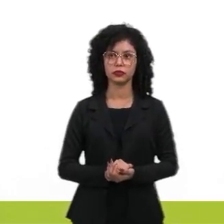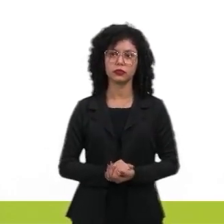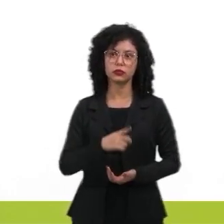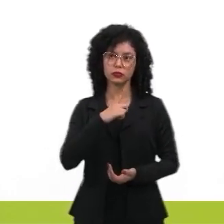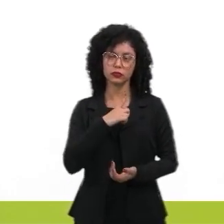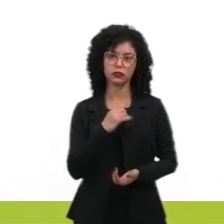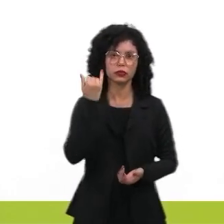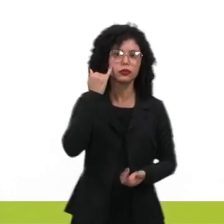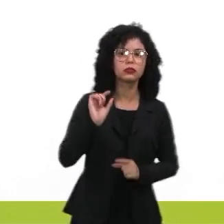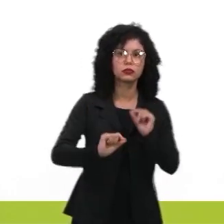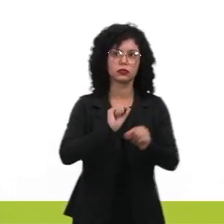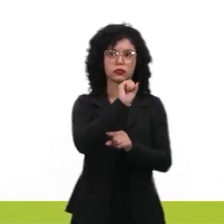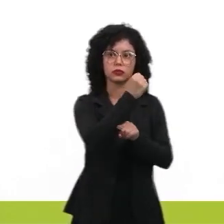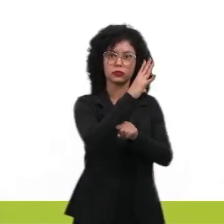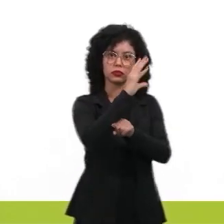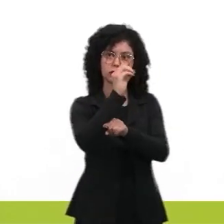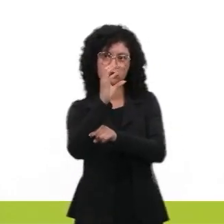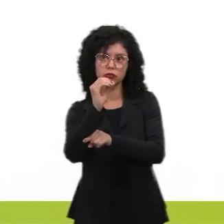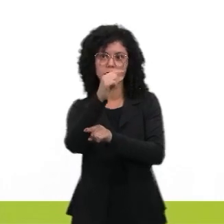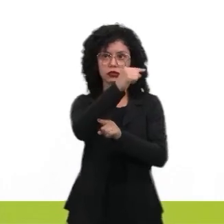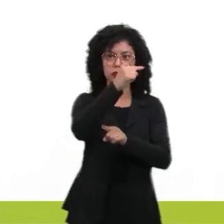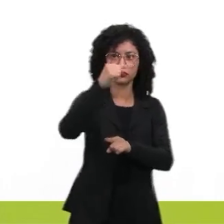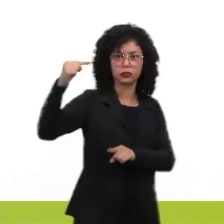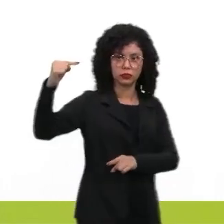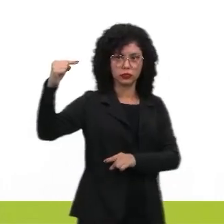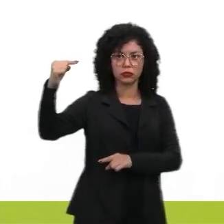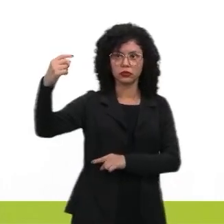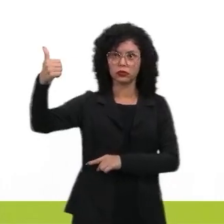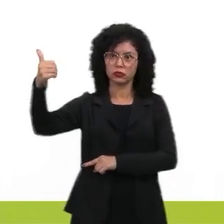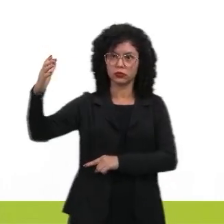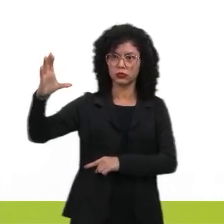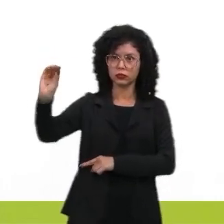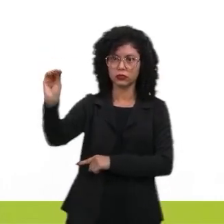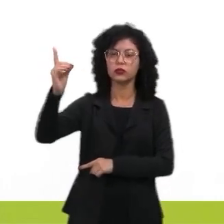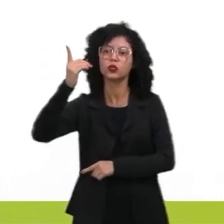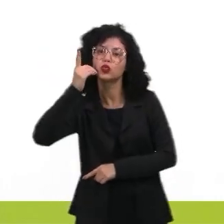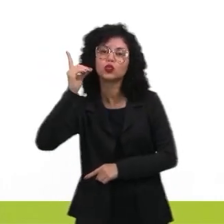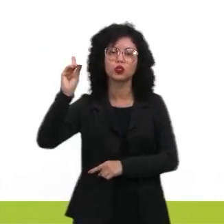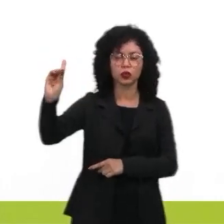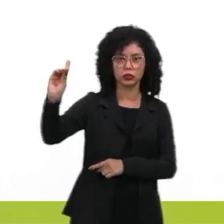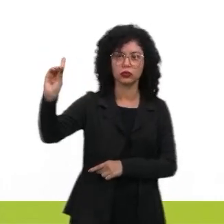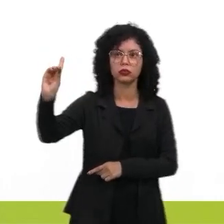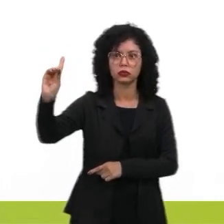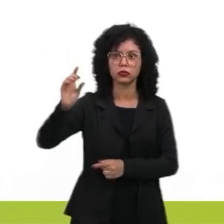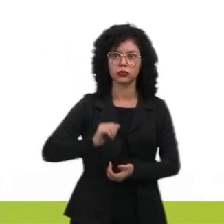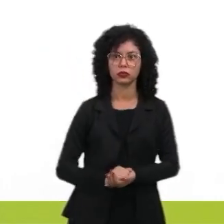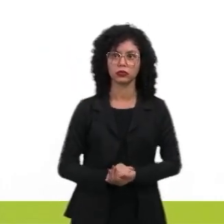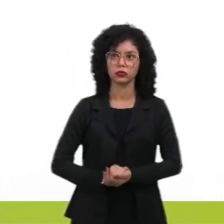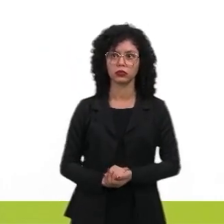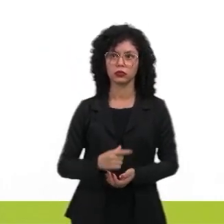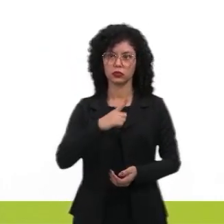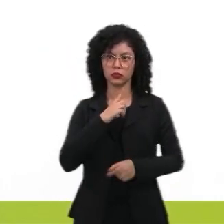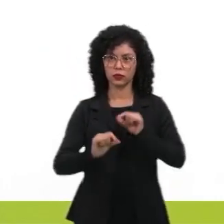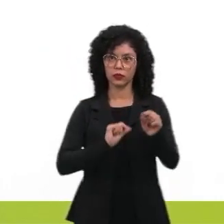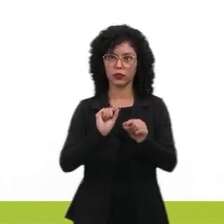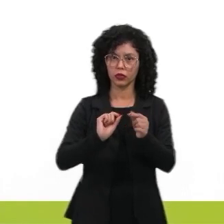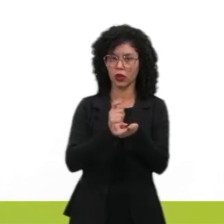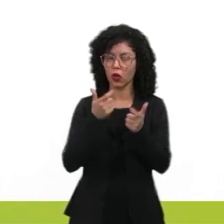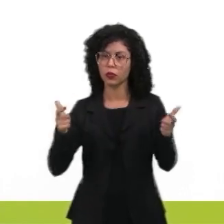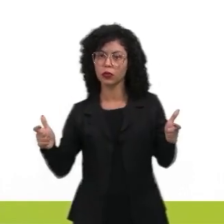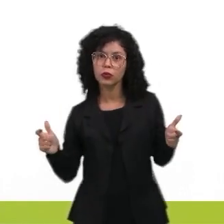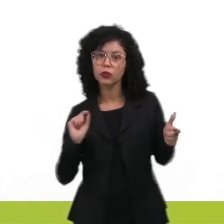temos uma ideia de 800, né, frangos, certo, dentro da granja, e o aumento de 200, ou seja,